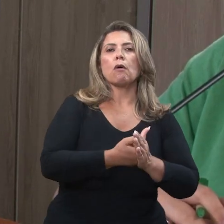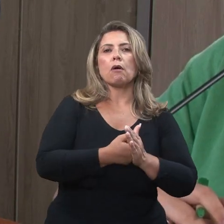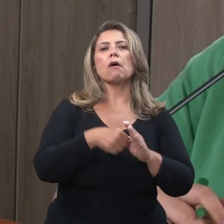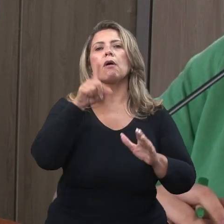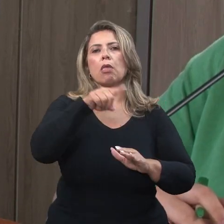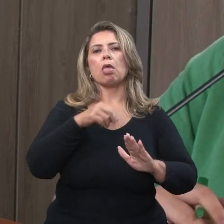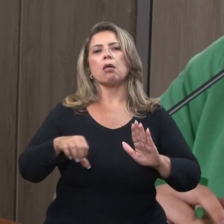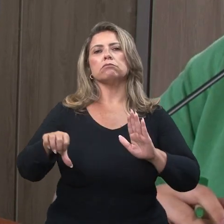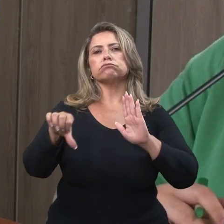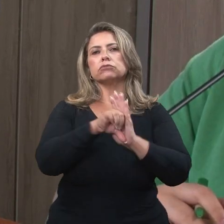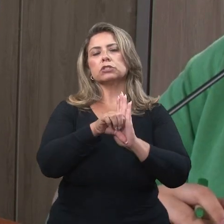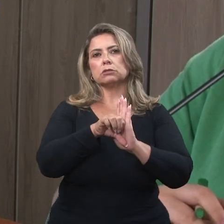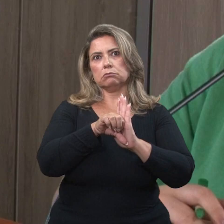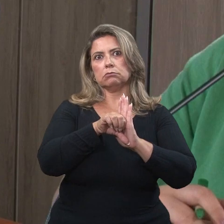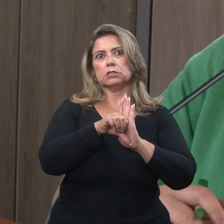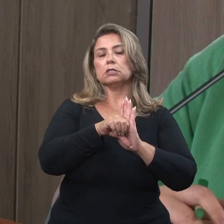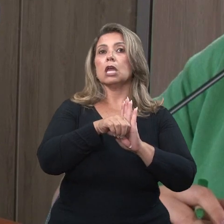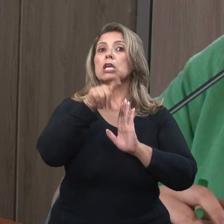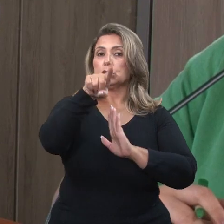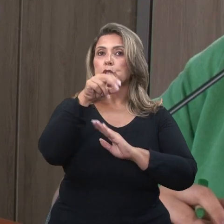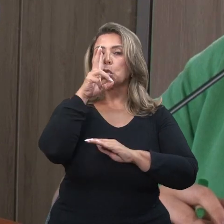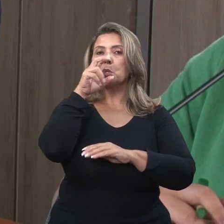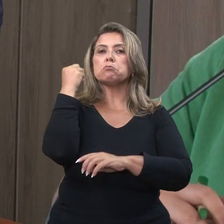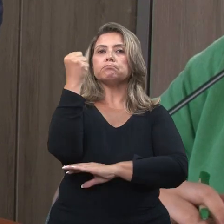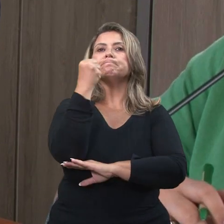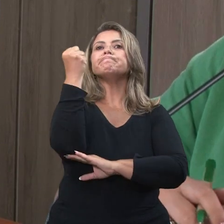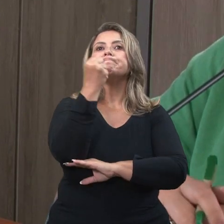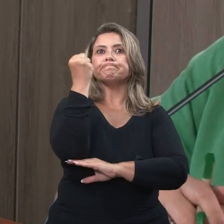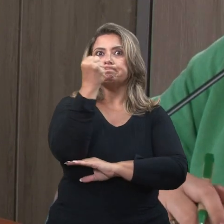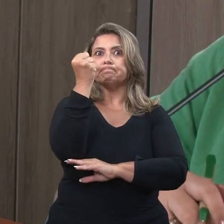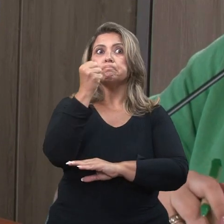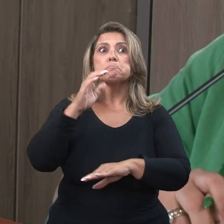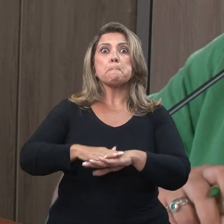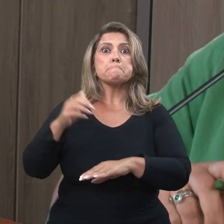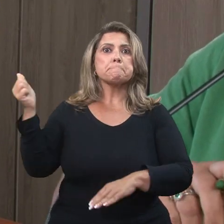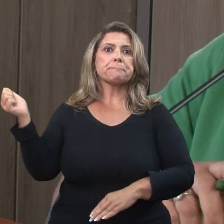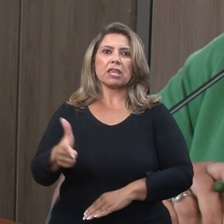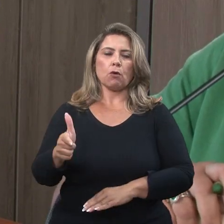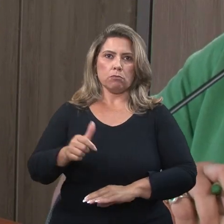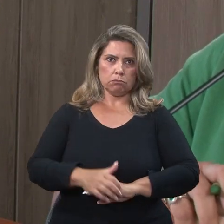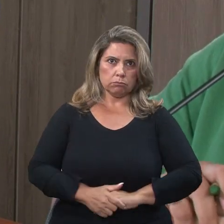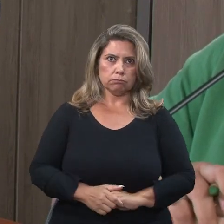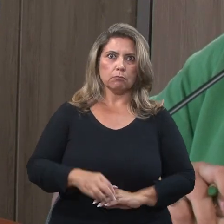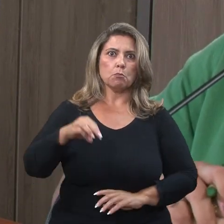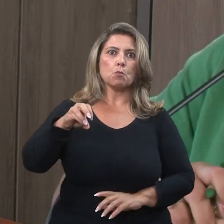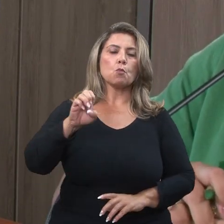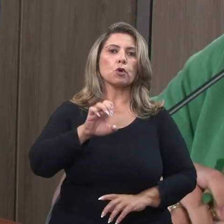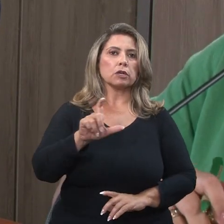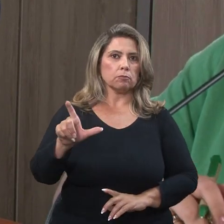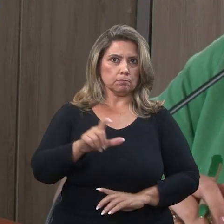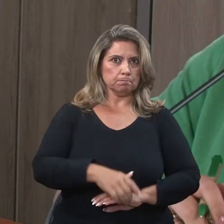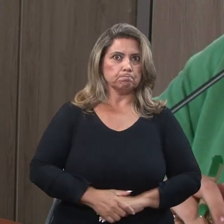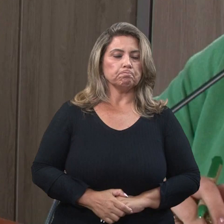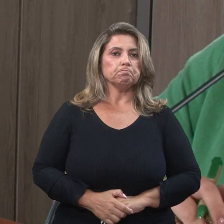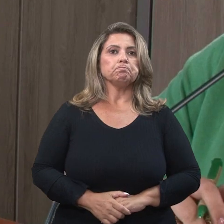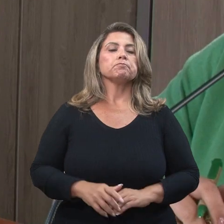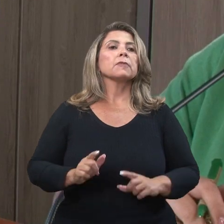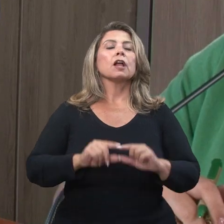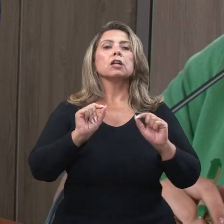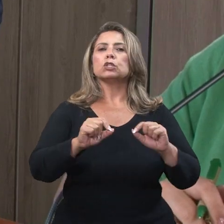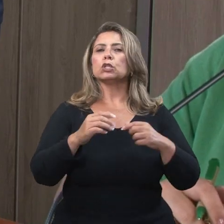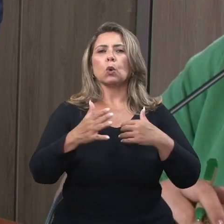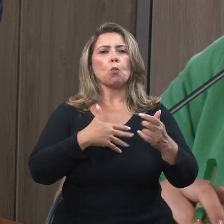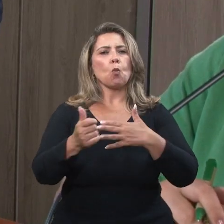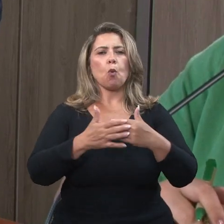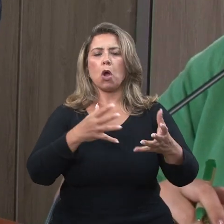gravidade muito maior em relação ao assédio moral, que também é uma conduta grave. Todas as formas de